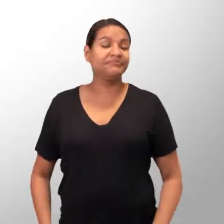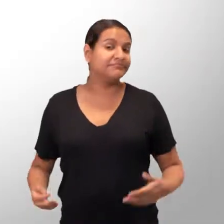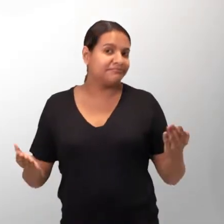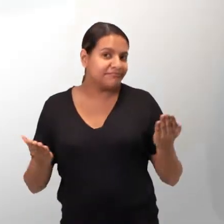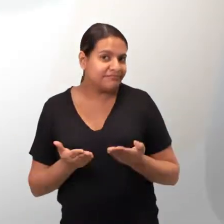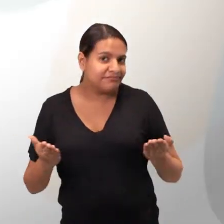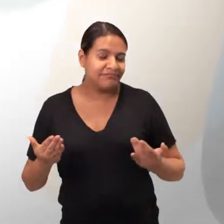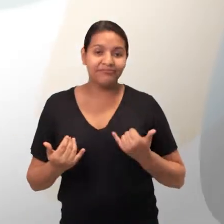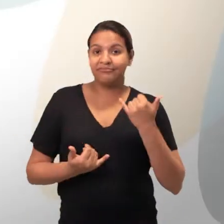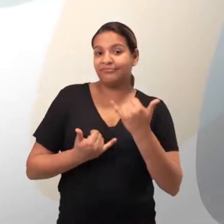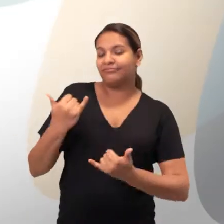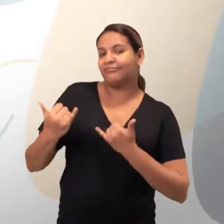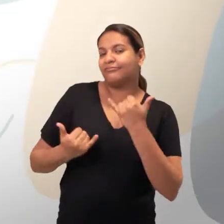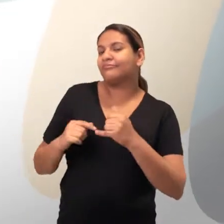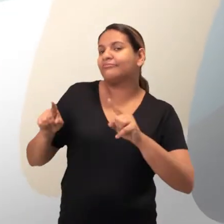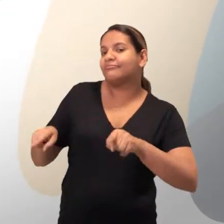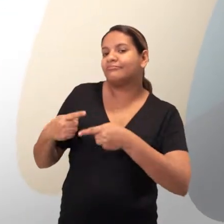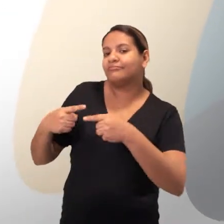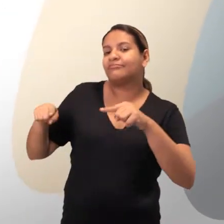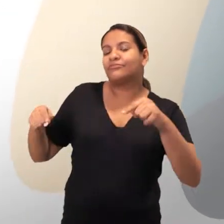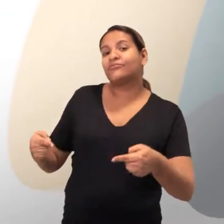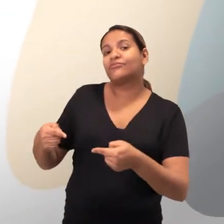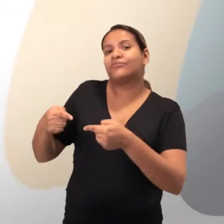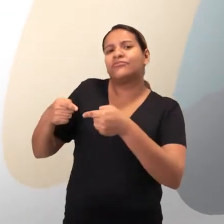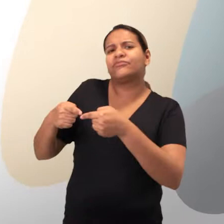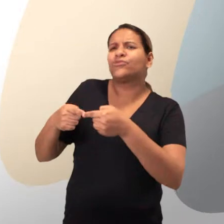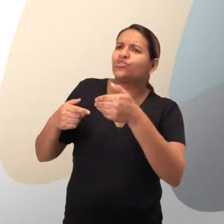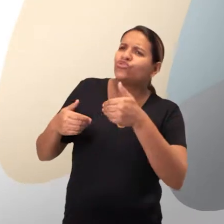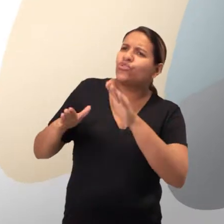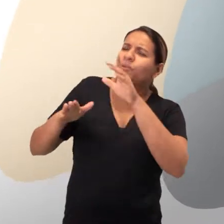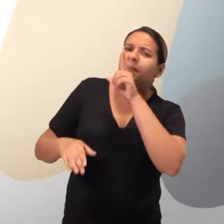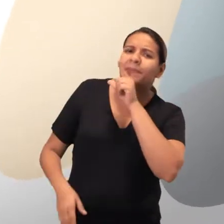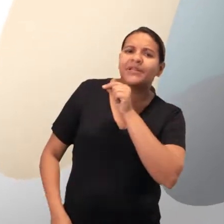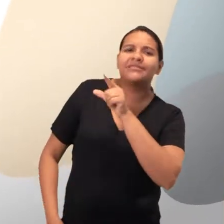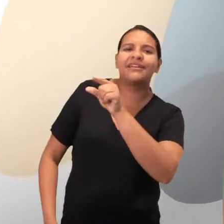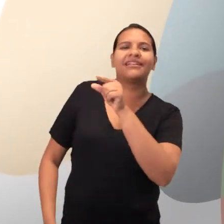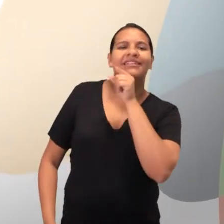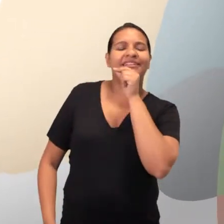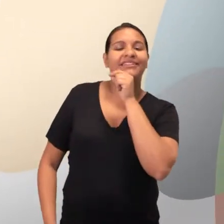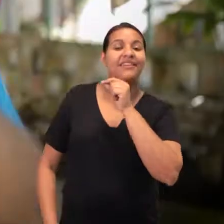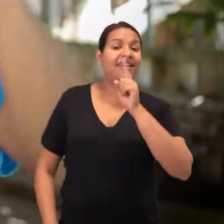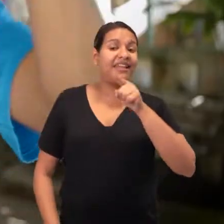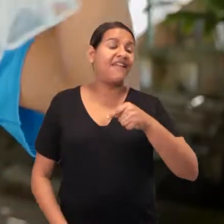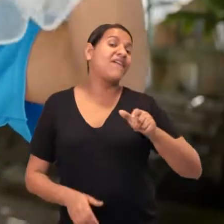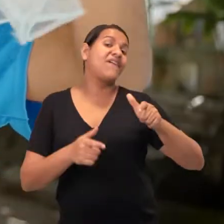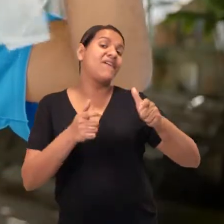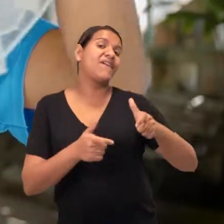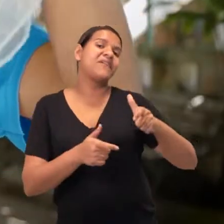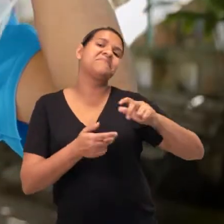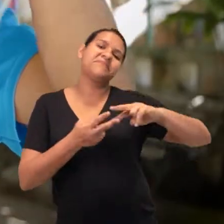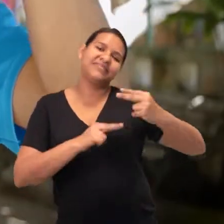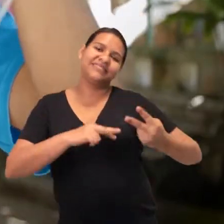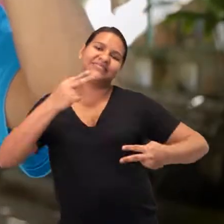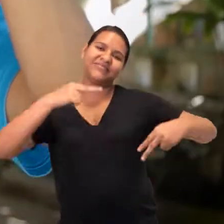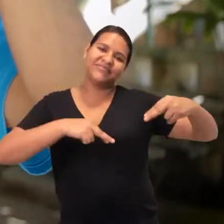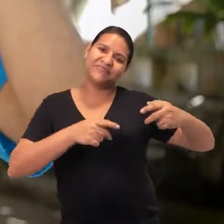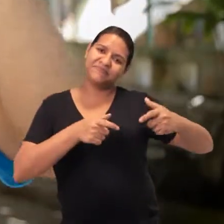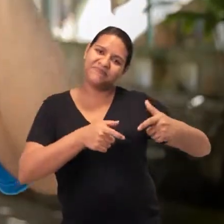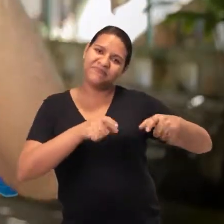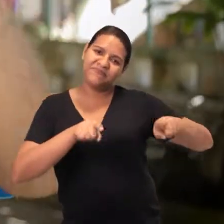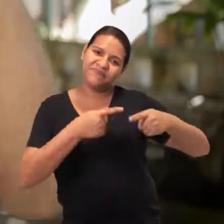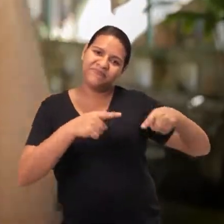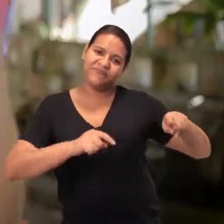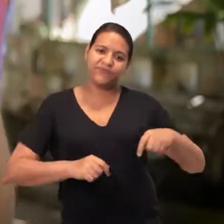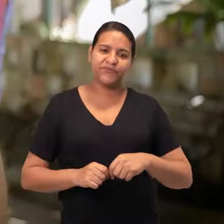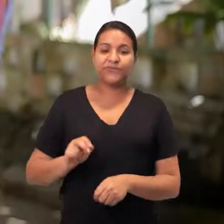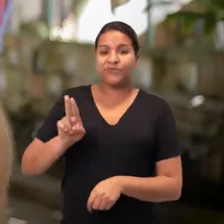Hoje, a nossa brincadeira é com a música Xô Passarinho, do CD Brasil de Turru. Nós vamos usar... Estão